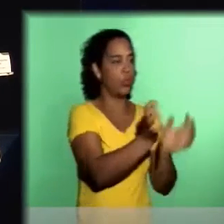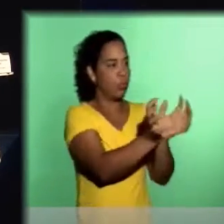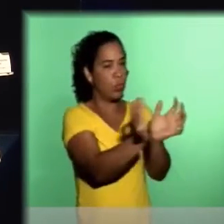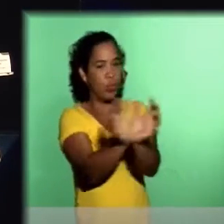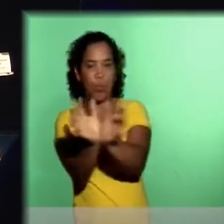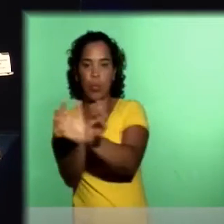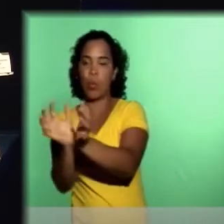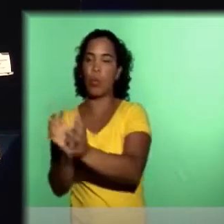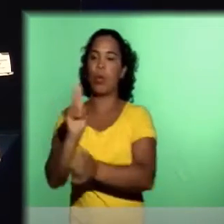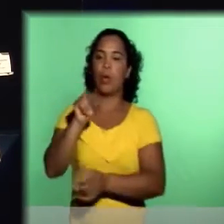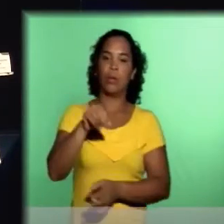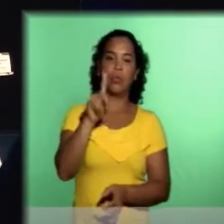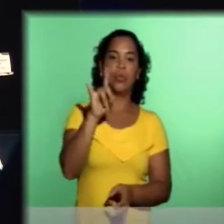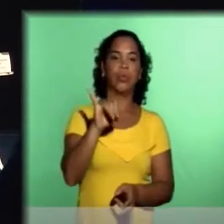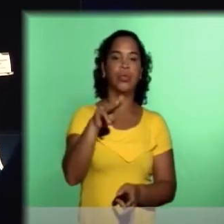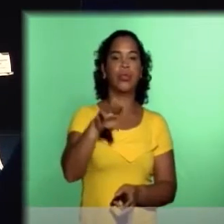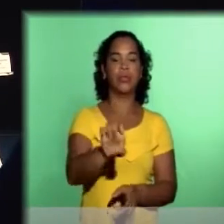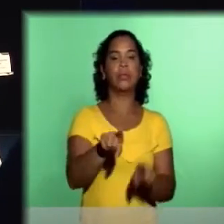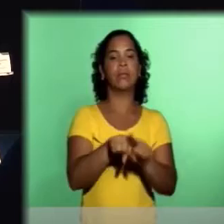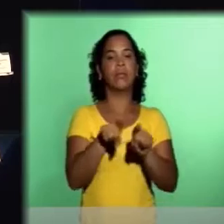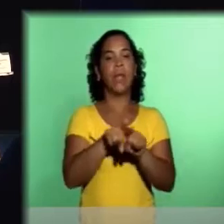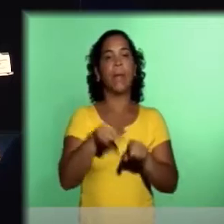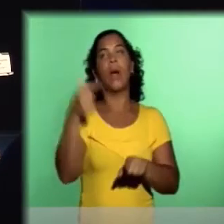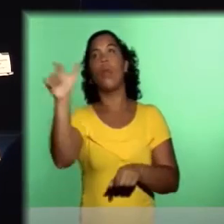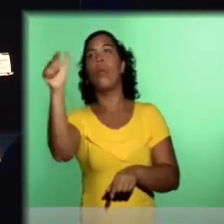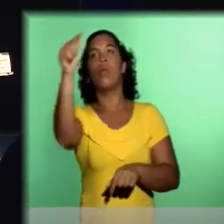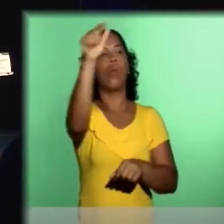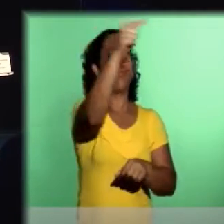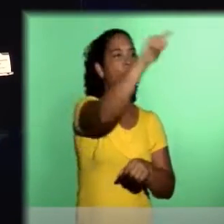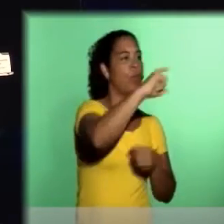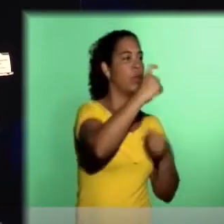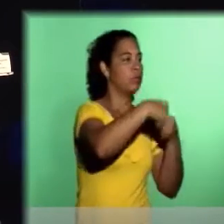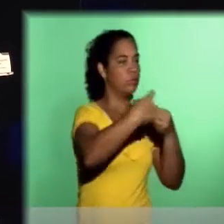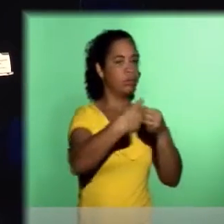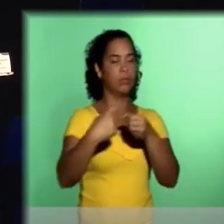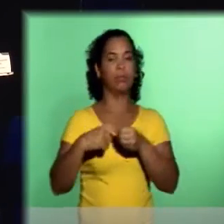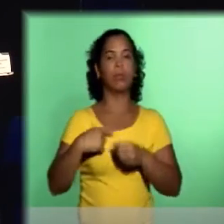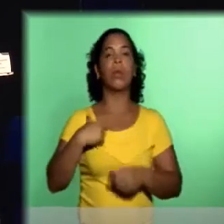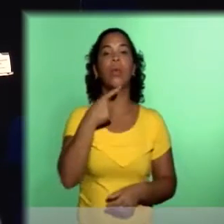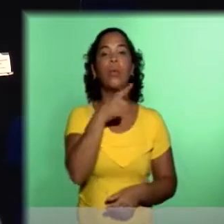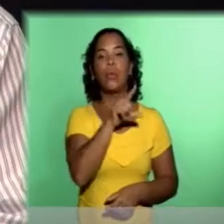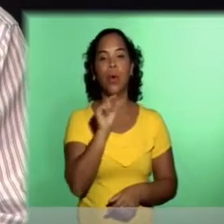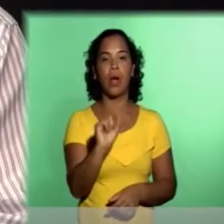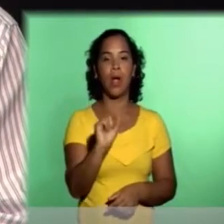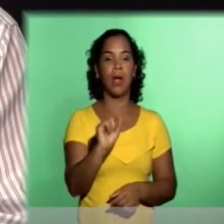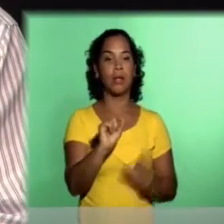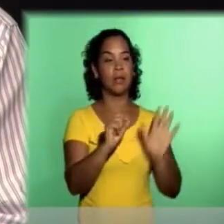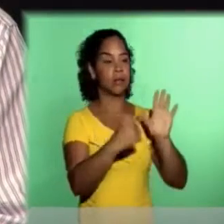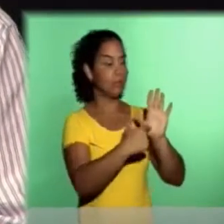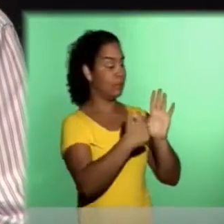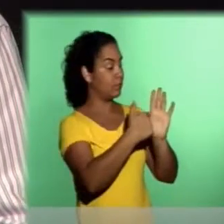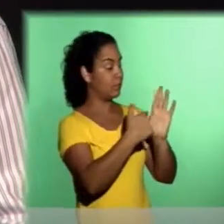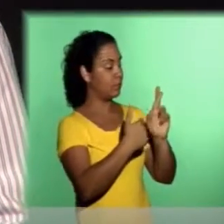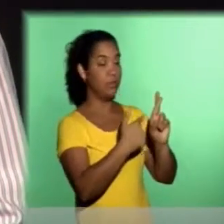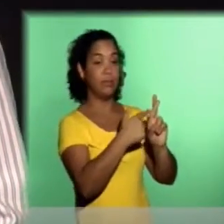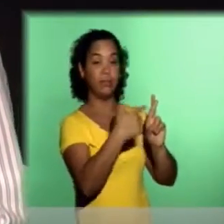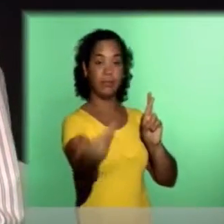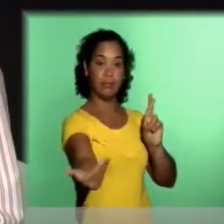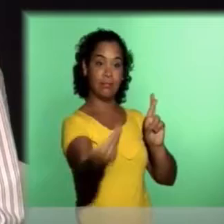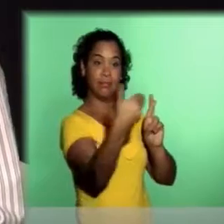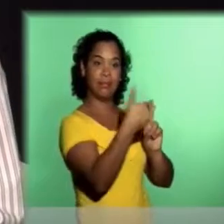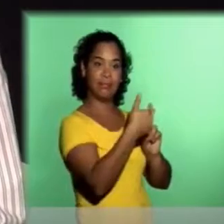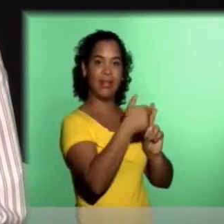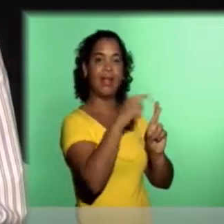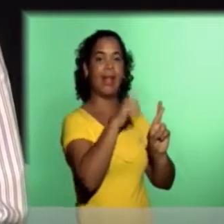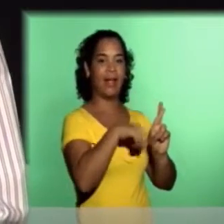a Undime, mas todas as outras entidades, tenham a referência nesse nome. Por